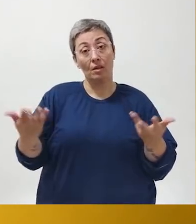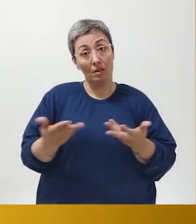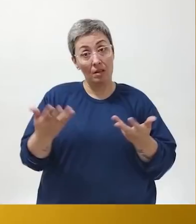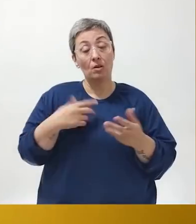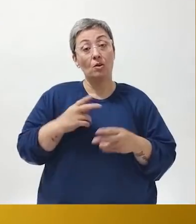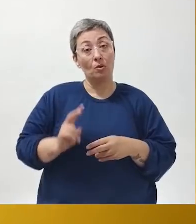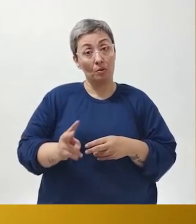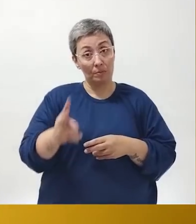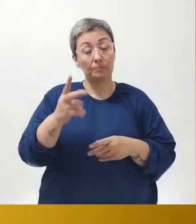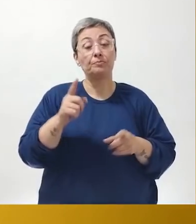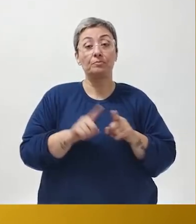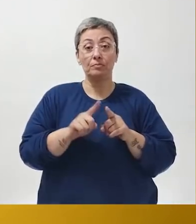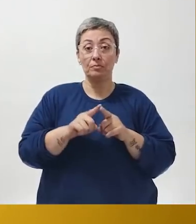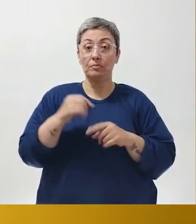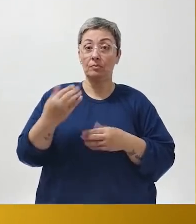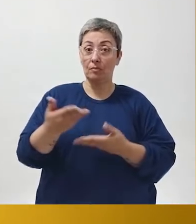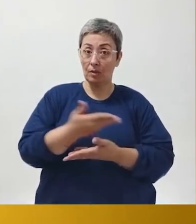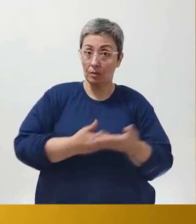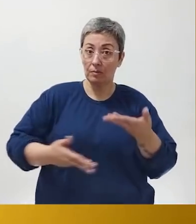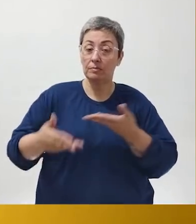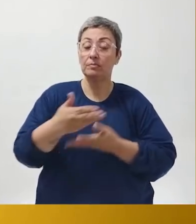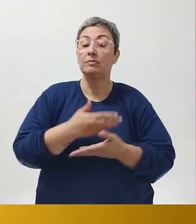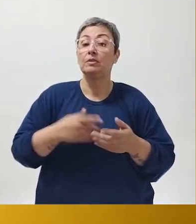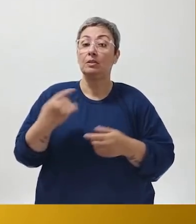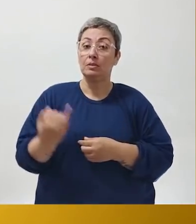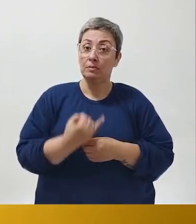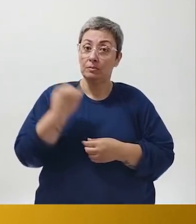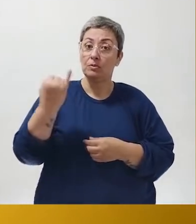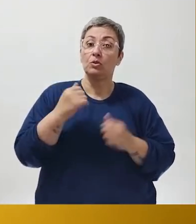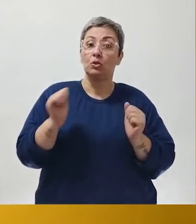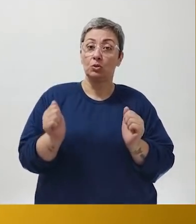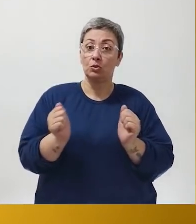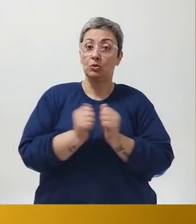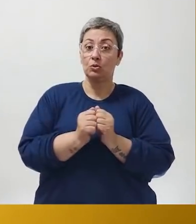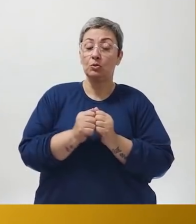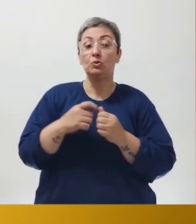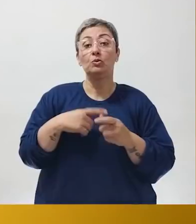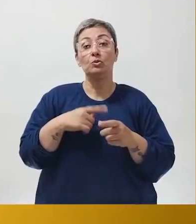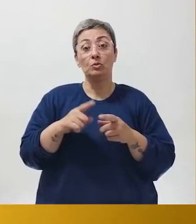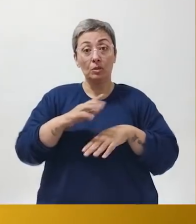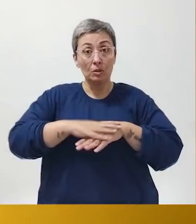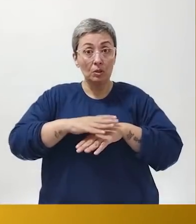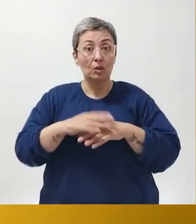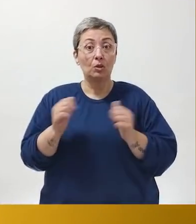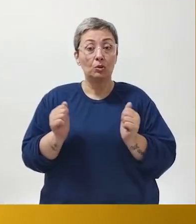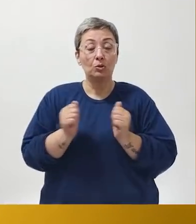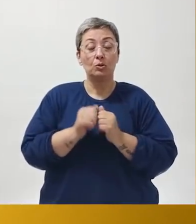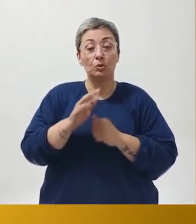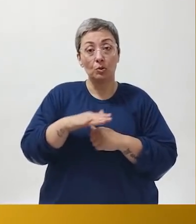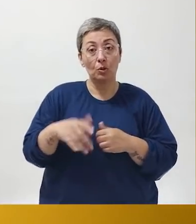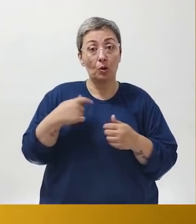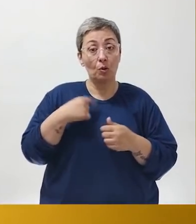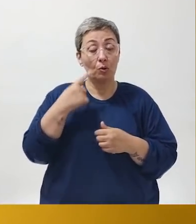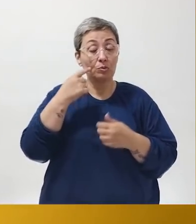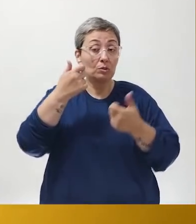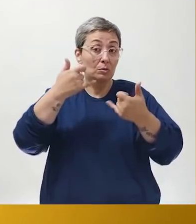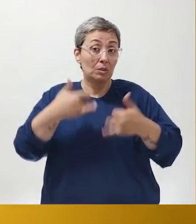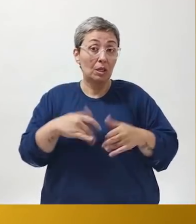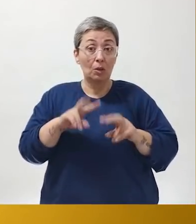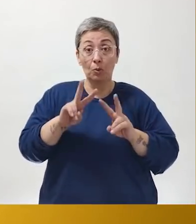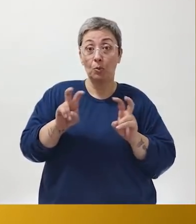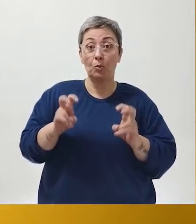objetiva e por conta do uso de quem? O uso do falante, que é quem determina essas mudanças. Essas palavras foram sendo incorporadas a ponto de muita gente